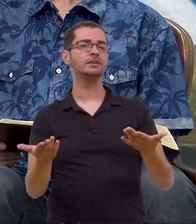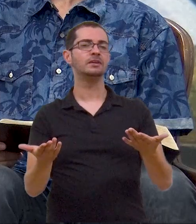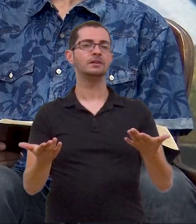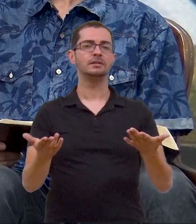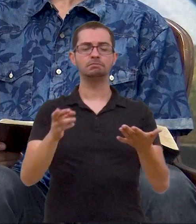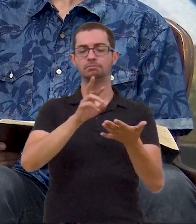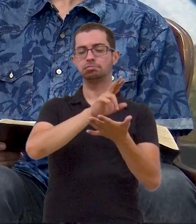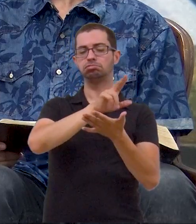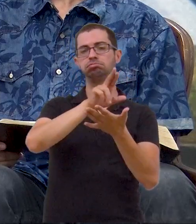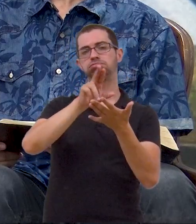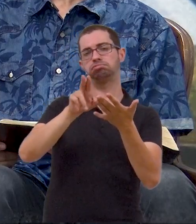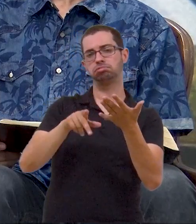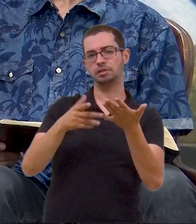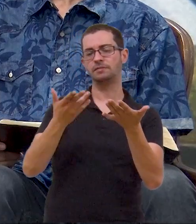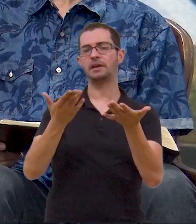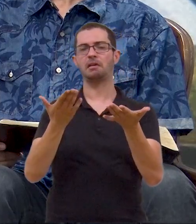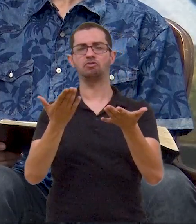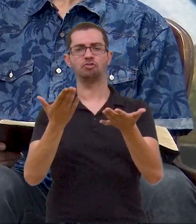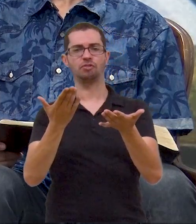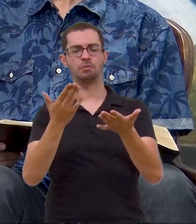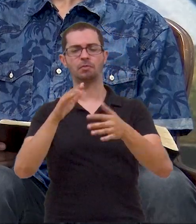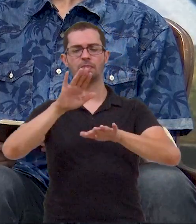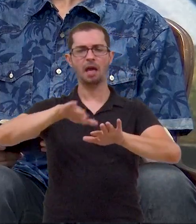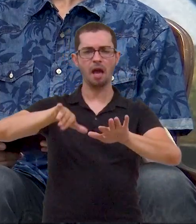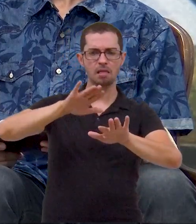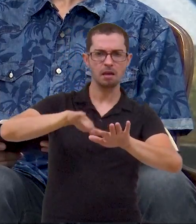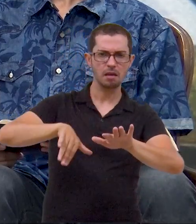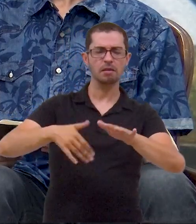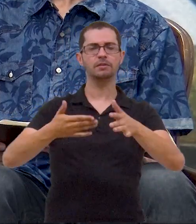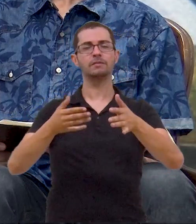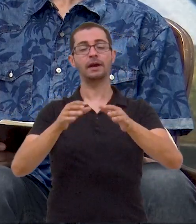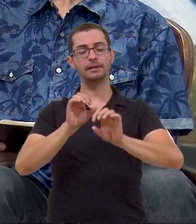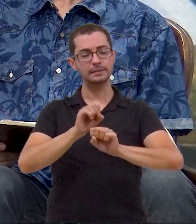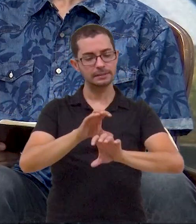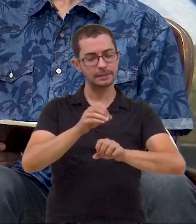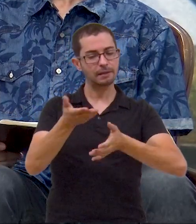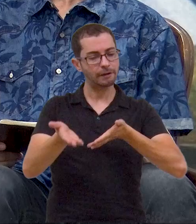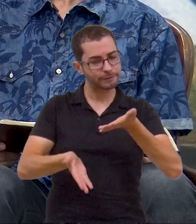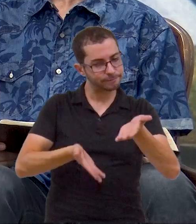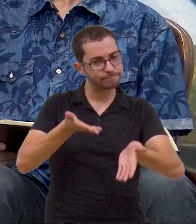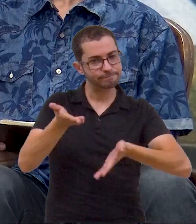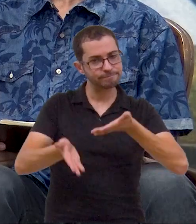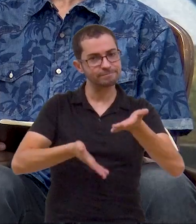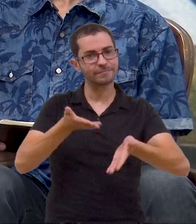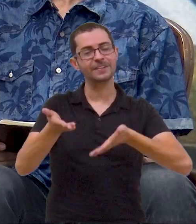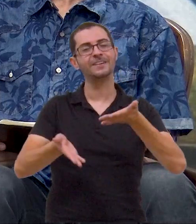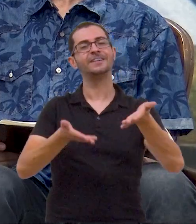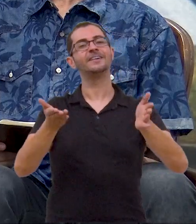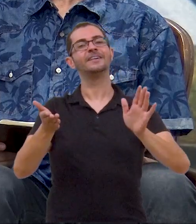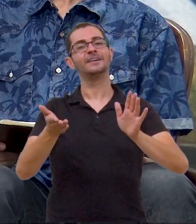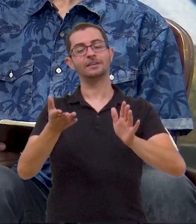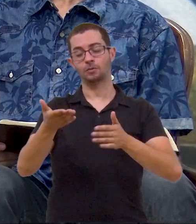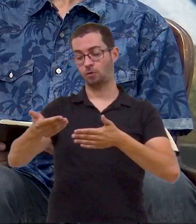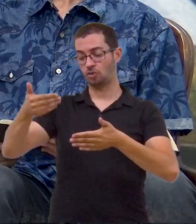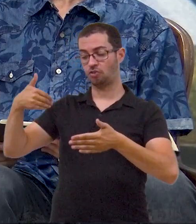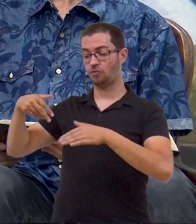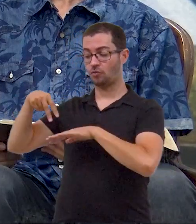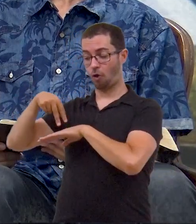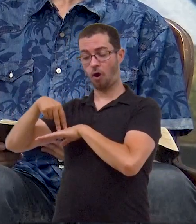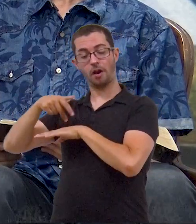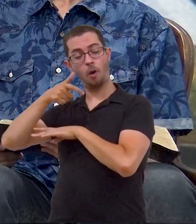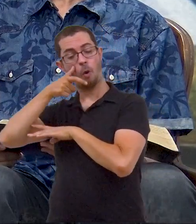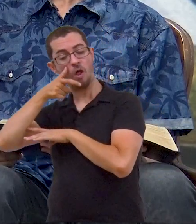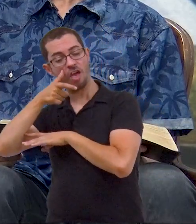crawl, estilos diferentes, nada isso. Você vai ensinando ele, você está de fora e ensina ele a